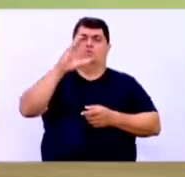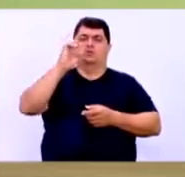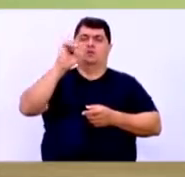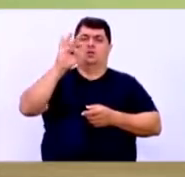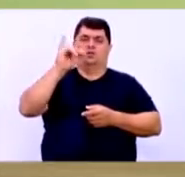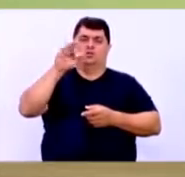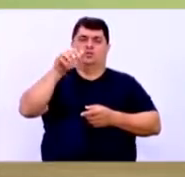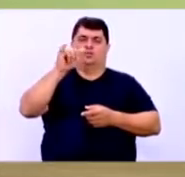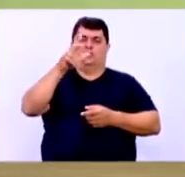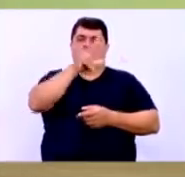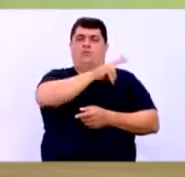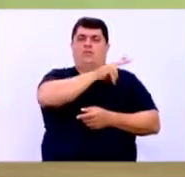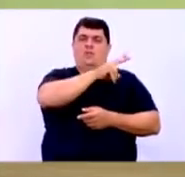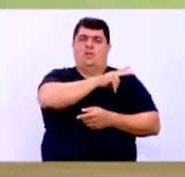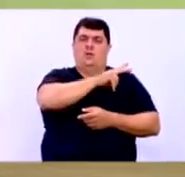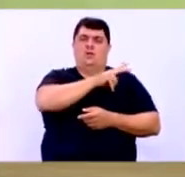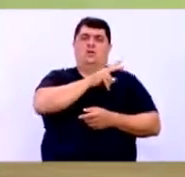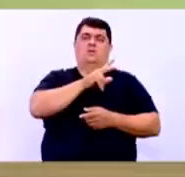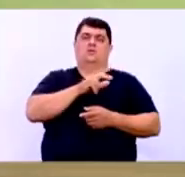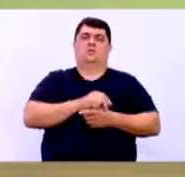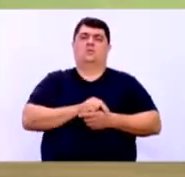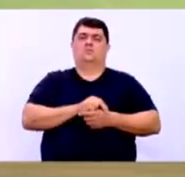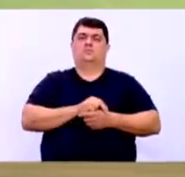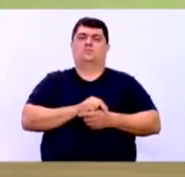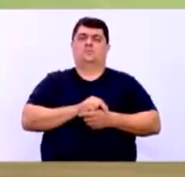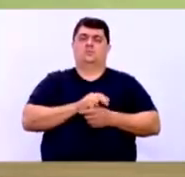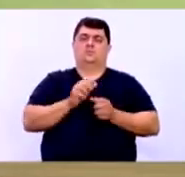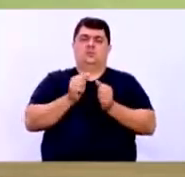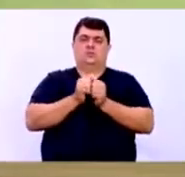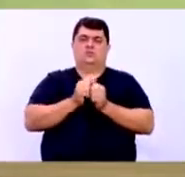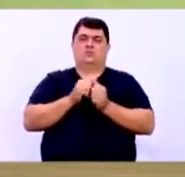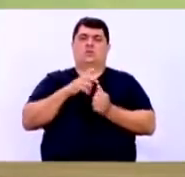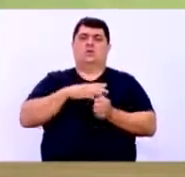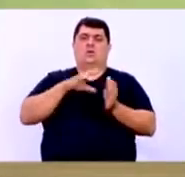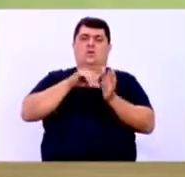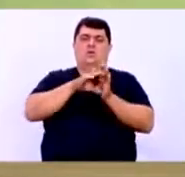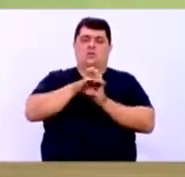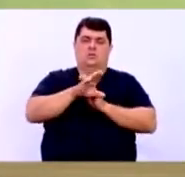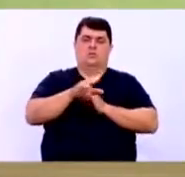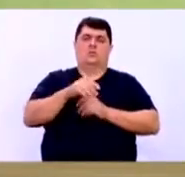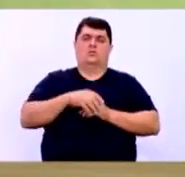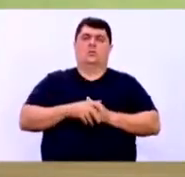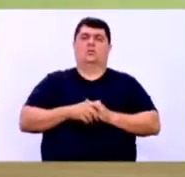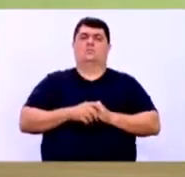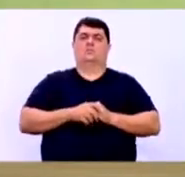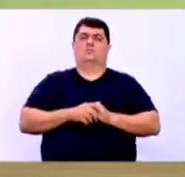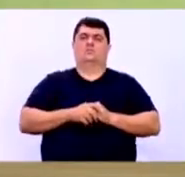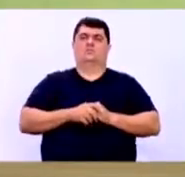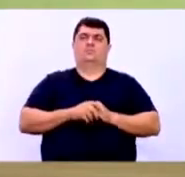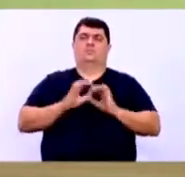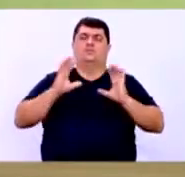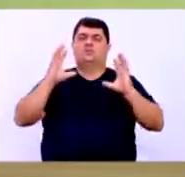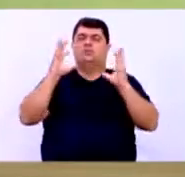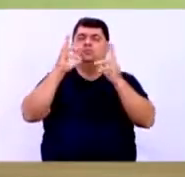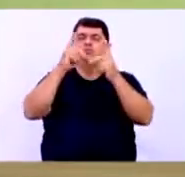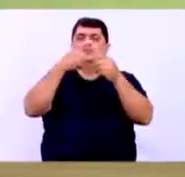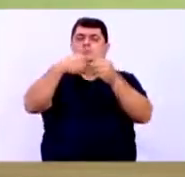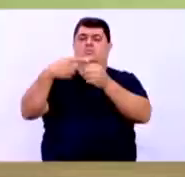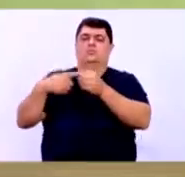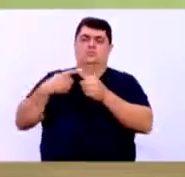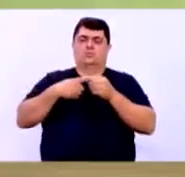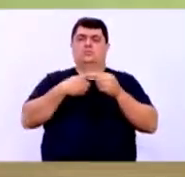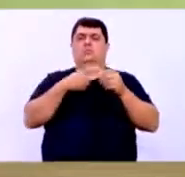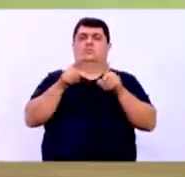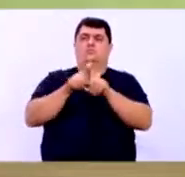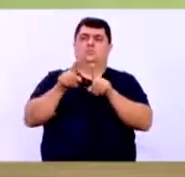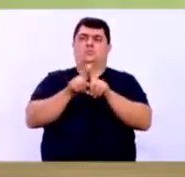de Vilhena, sempre aqui bem, hoje está bem participativo. Cacoal, um abraço aí pessoal do Cacoal e todos os demais polos aí